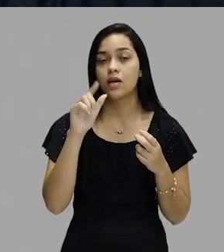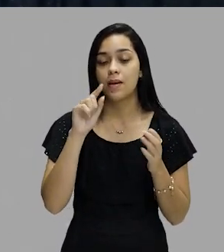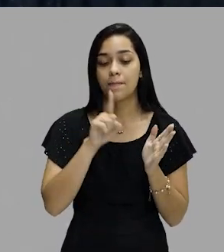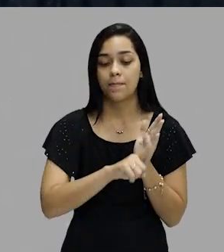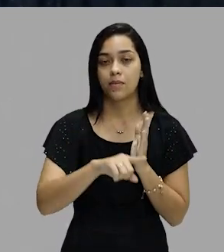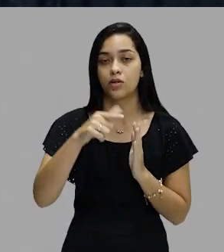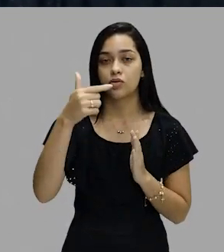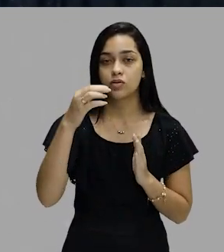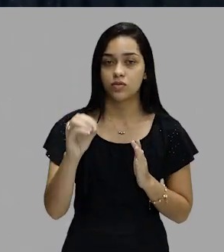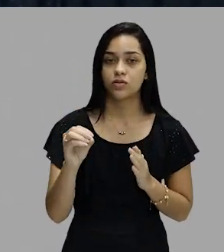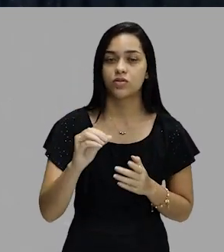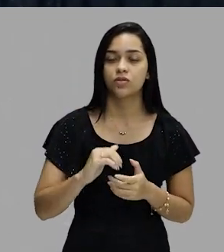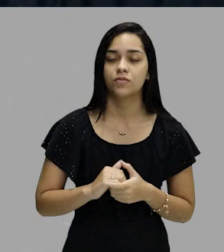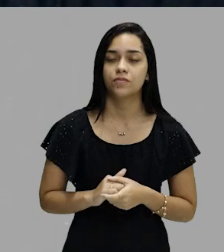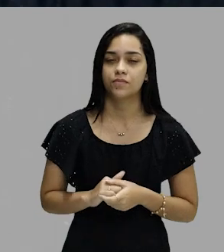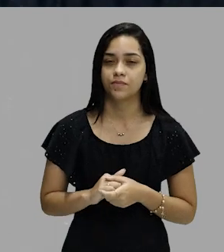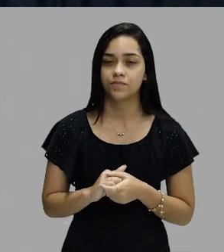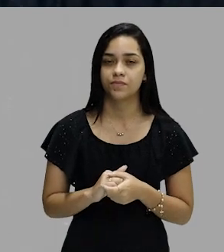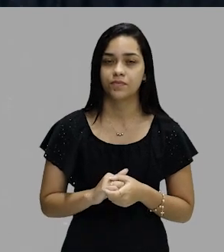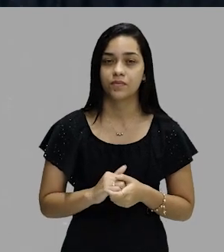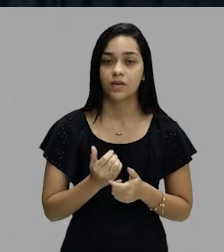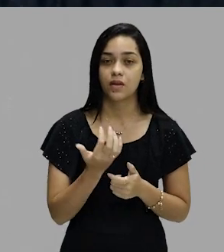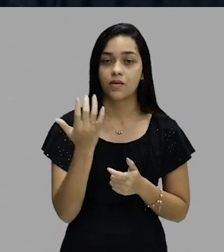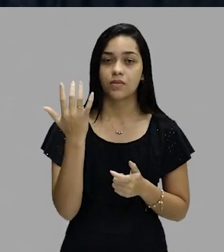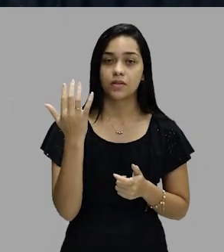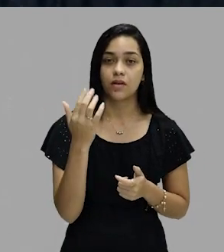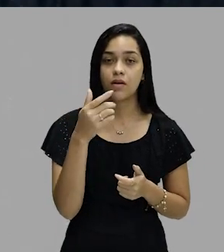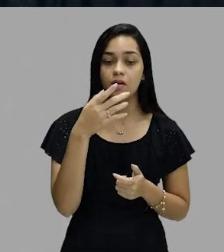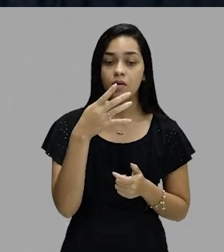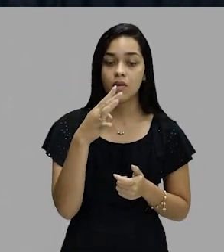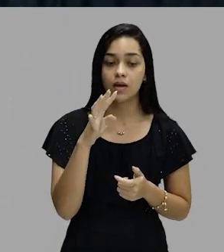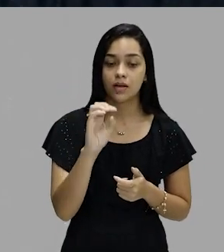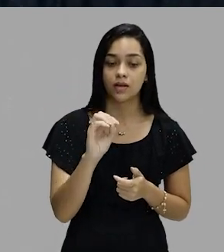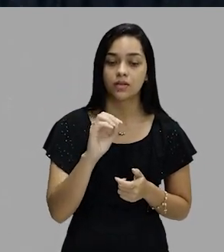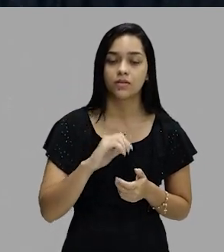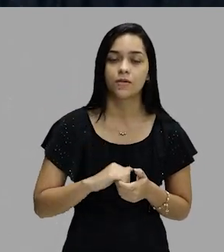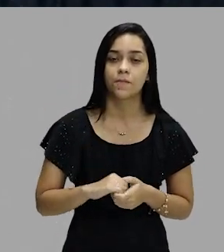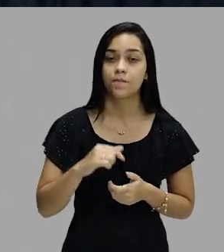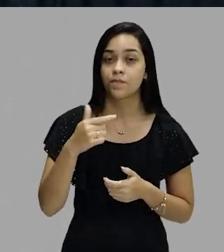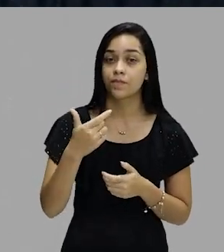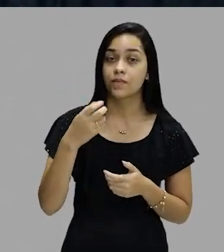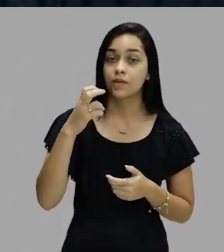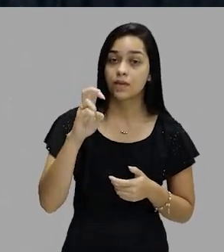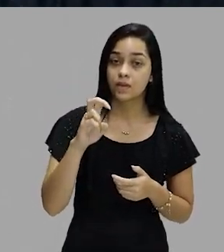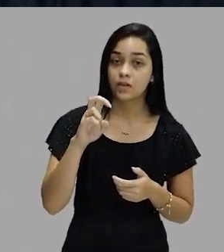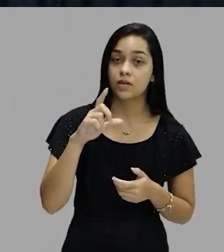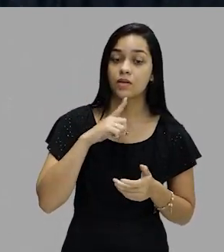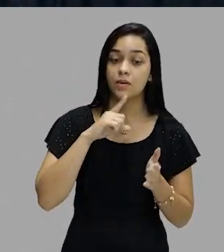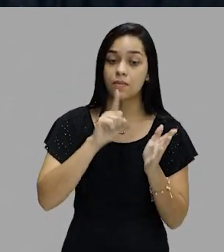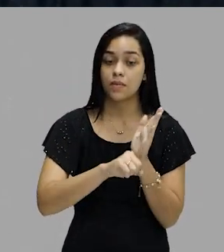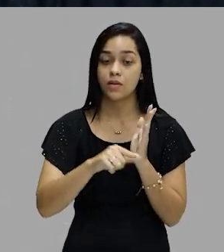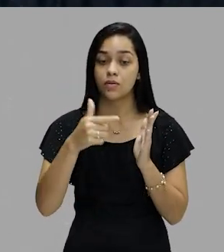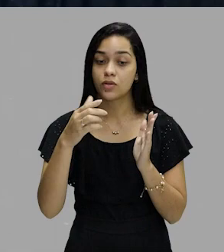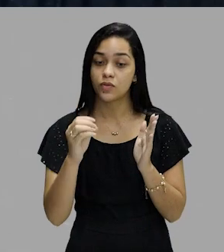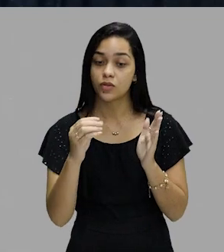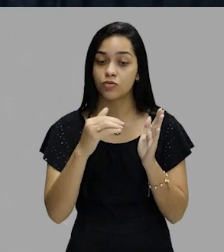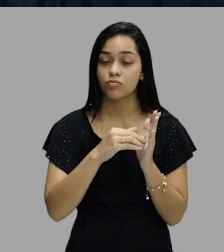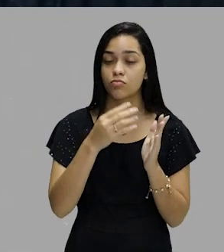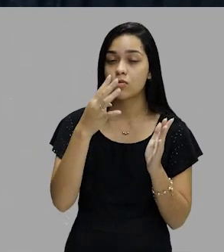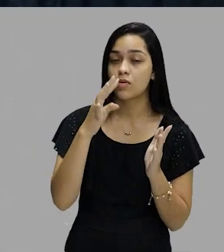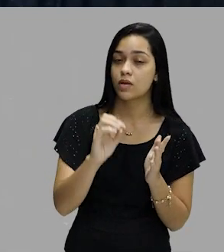20. Certo? E o ponto de ebulição é a 40. 25 graus está entre menos 20 e 40.